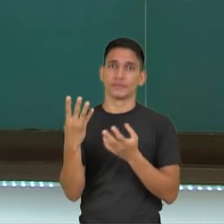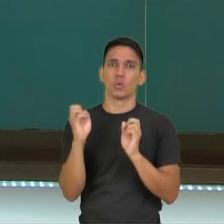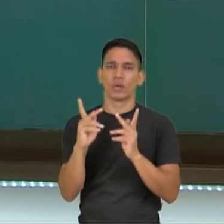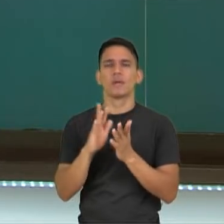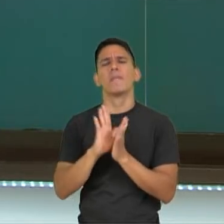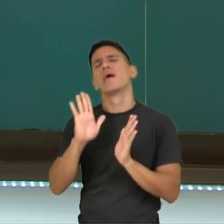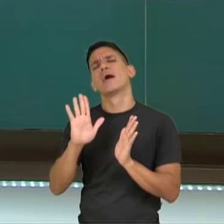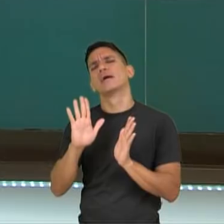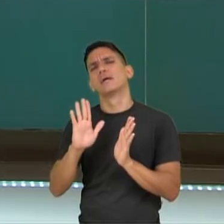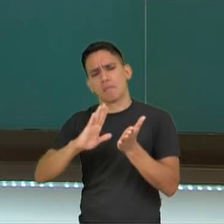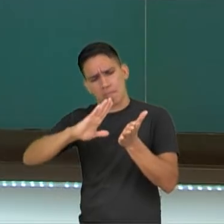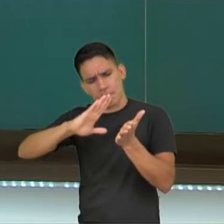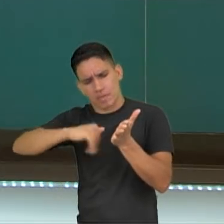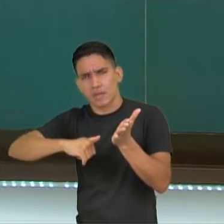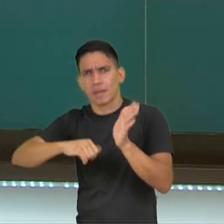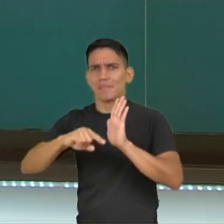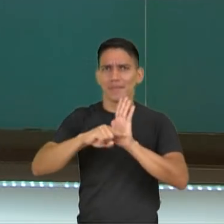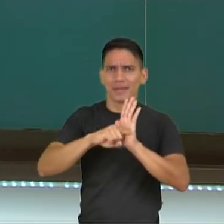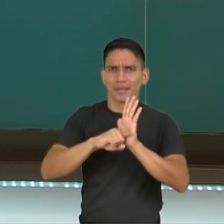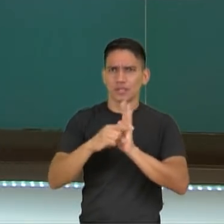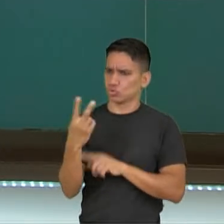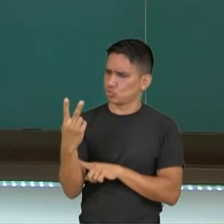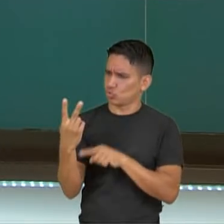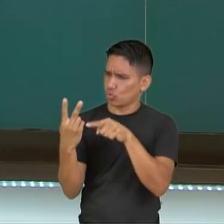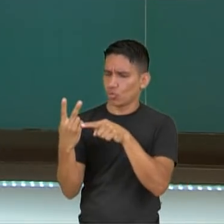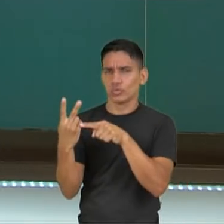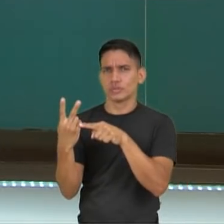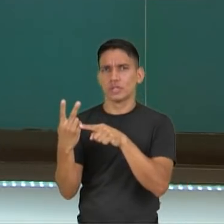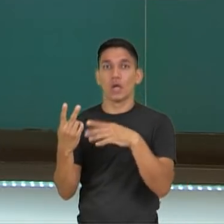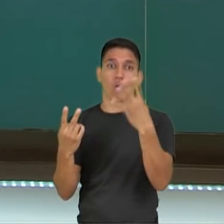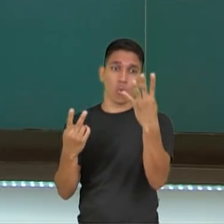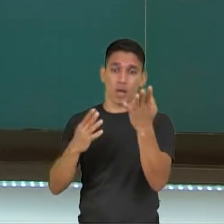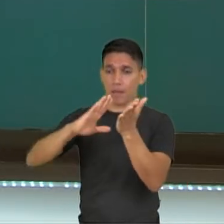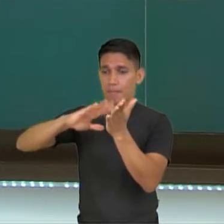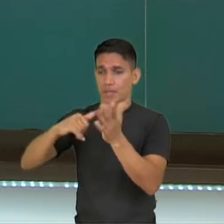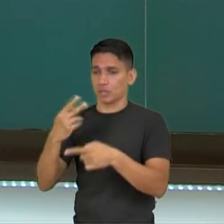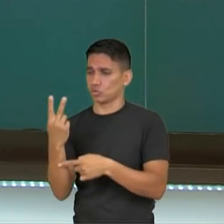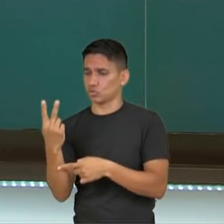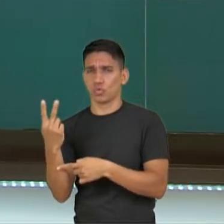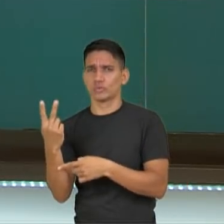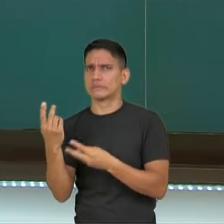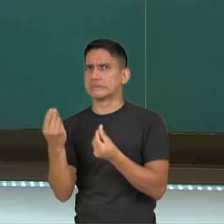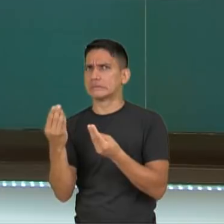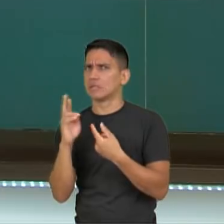Será que vai dar esse V? Tempo para vocês tentarem.